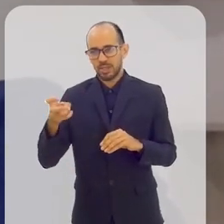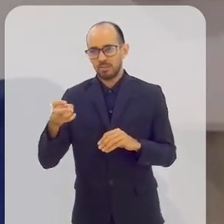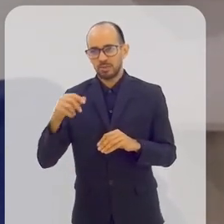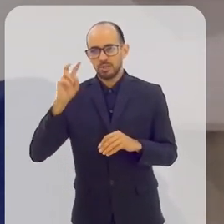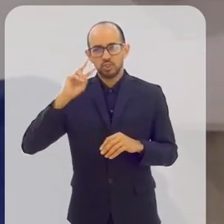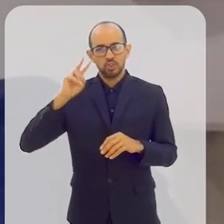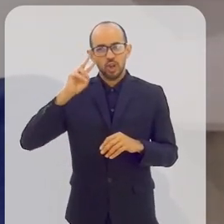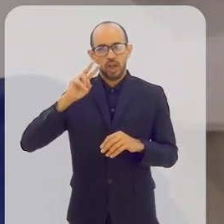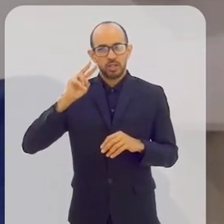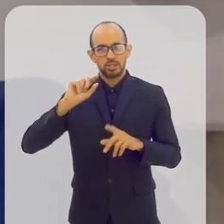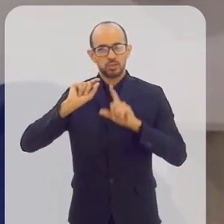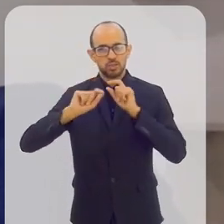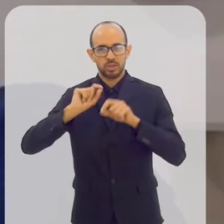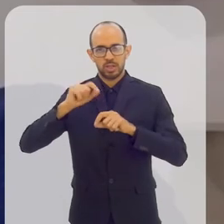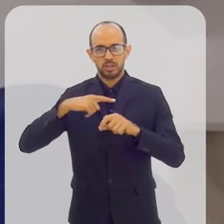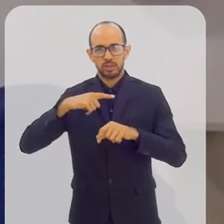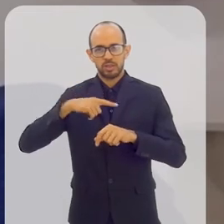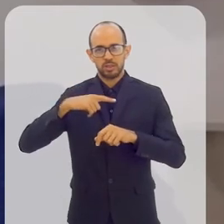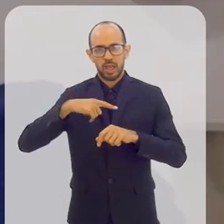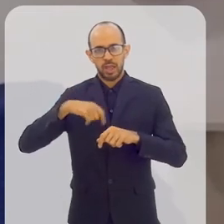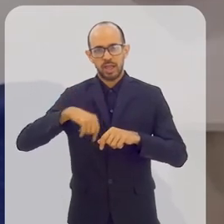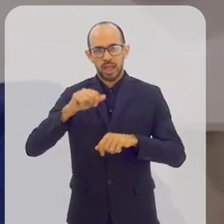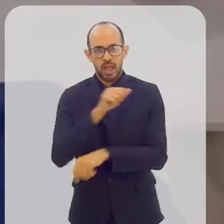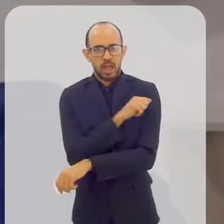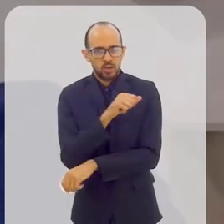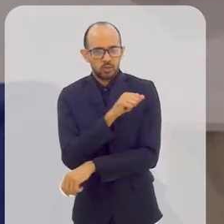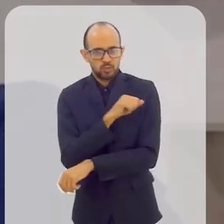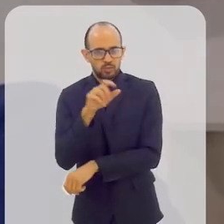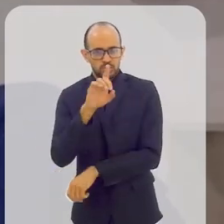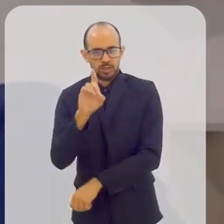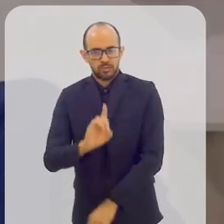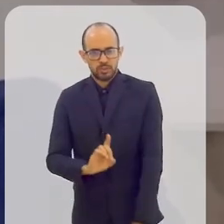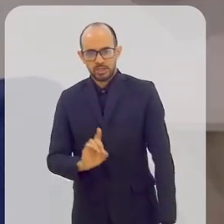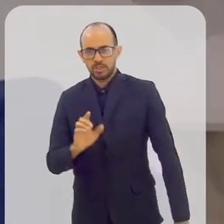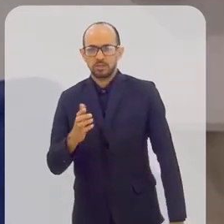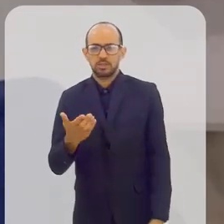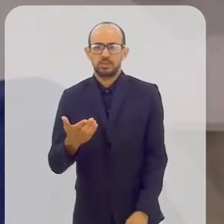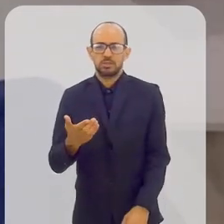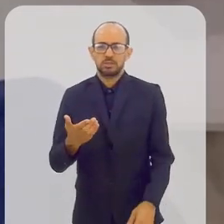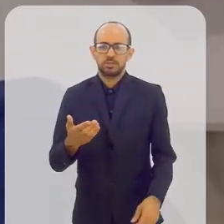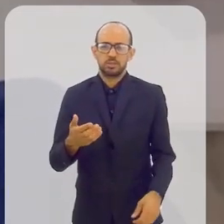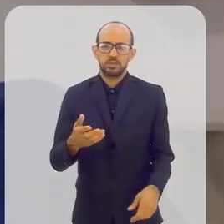tipo... Existem alunos com necessidades especiais,